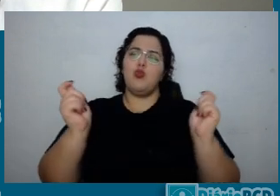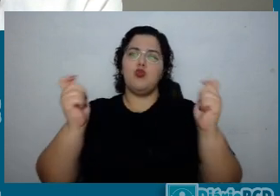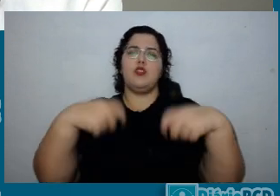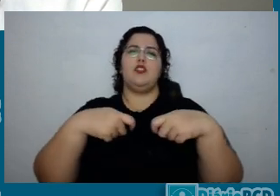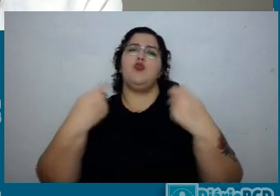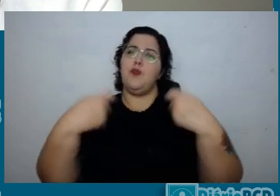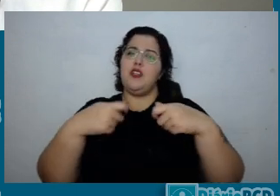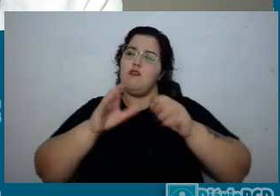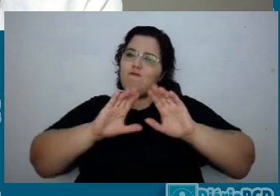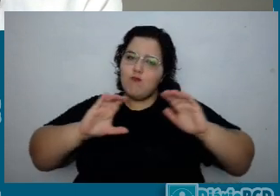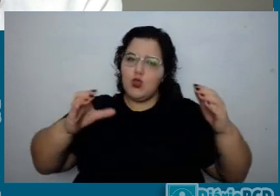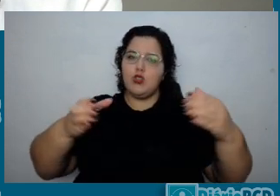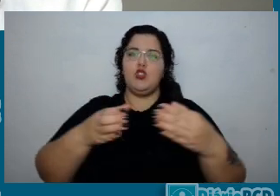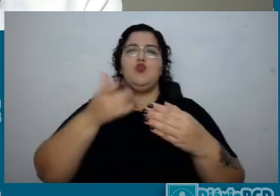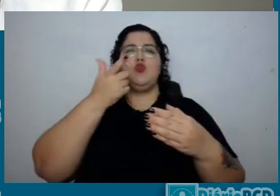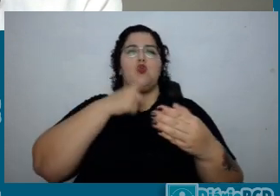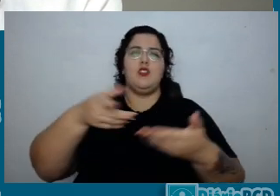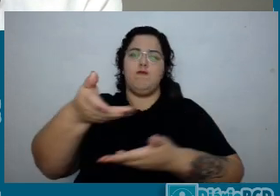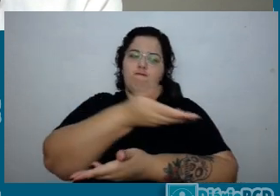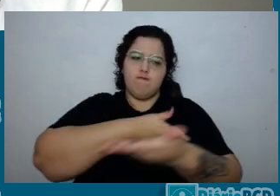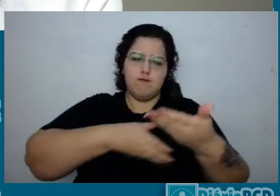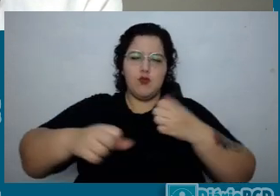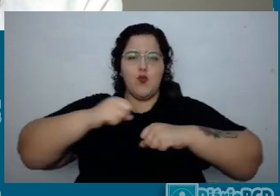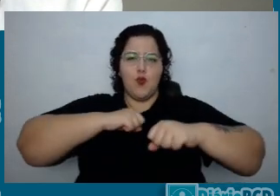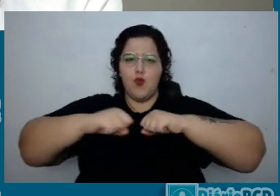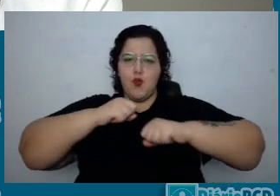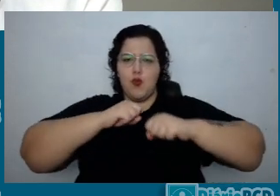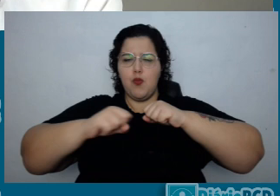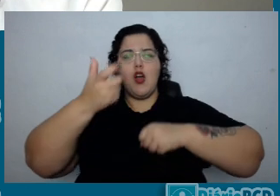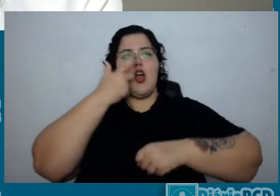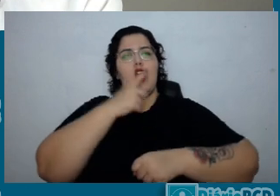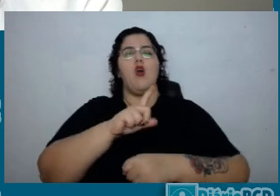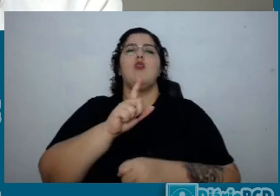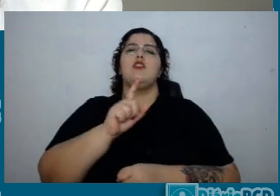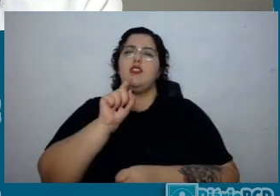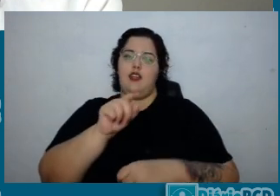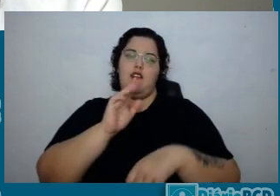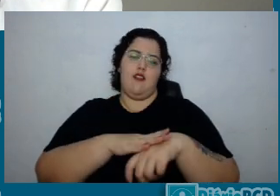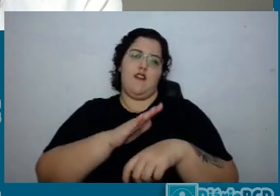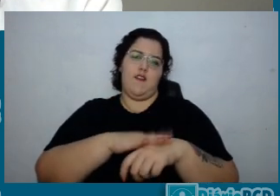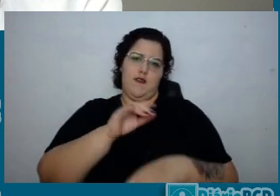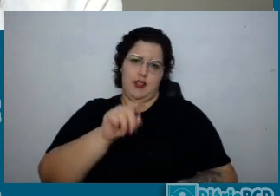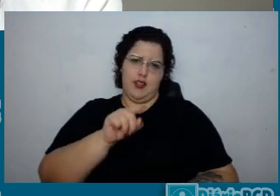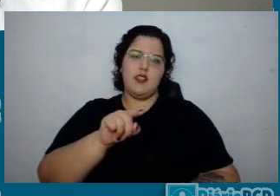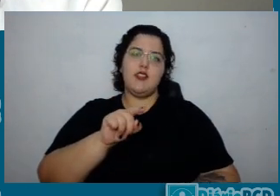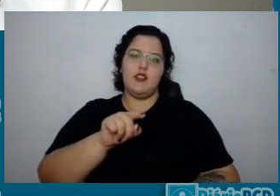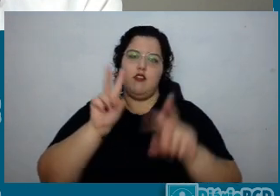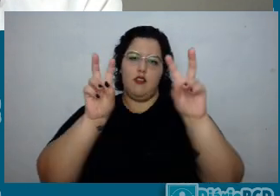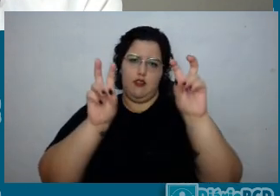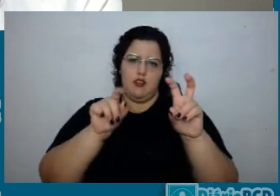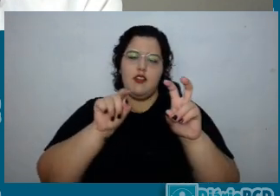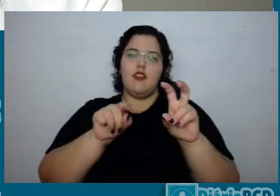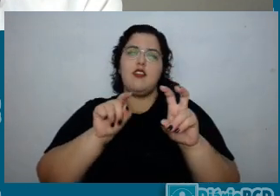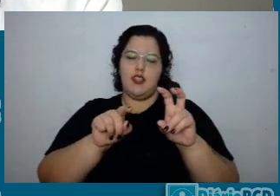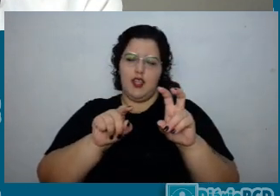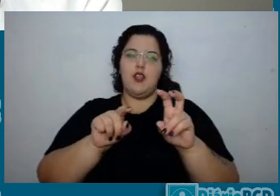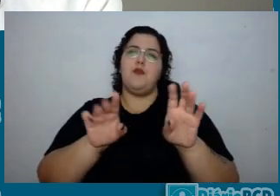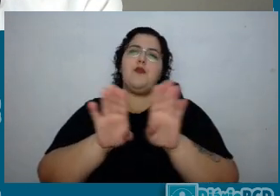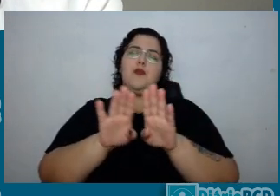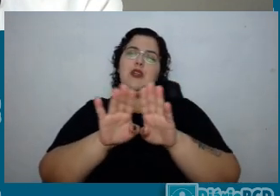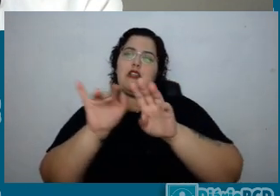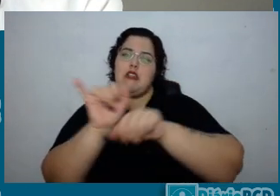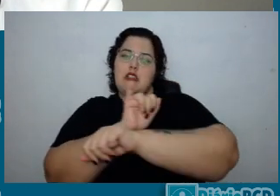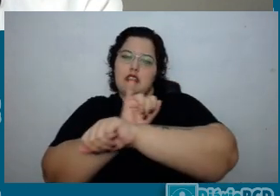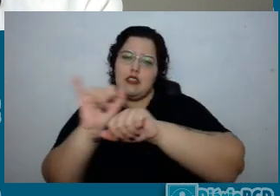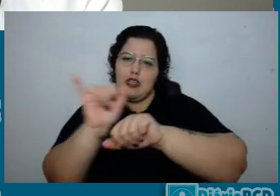não fosse uma coletividade bastante mobilizada para entender a importância de trabalhar a temática da deficiência como um